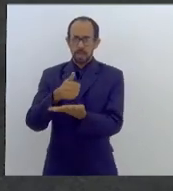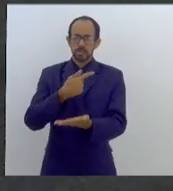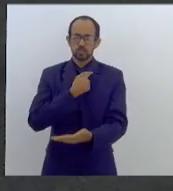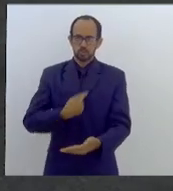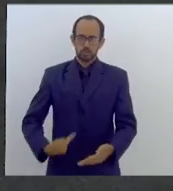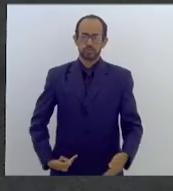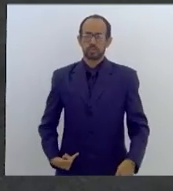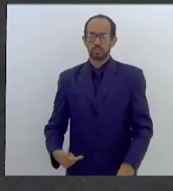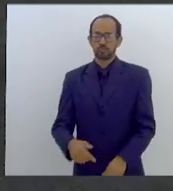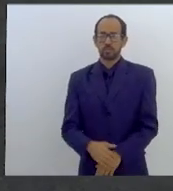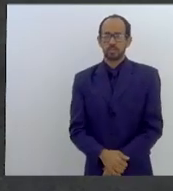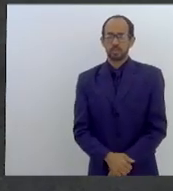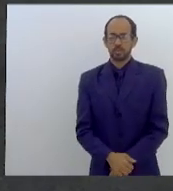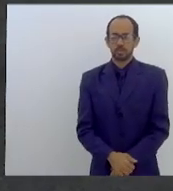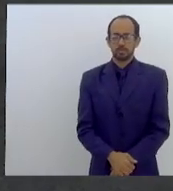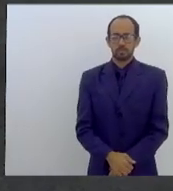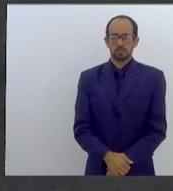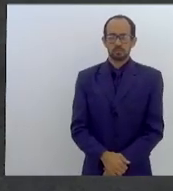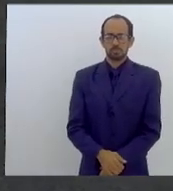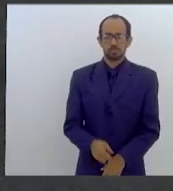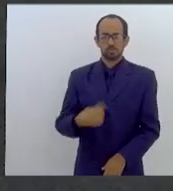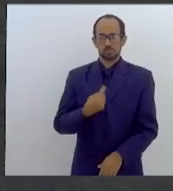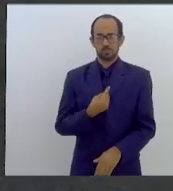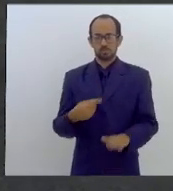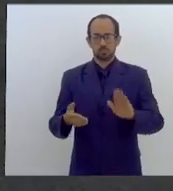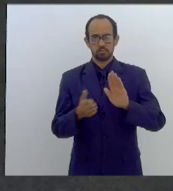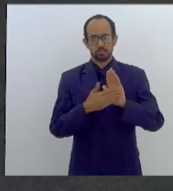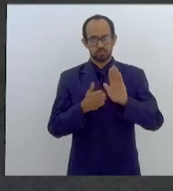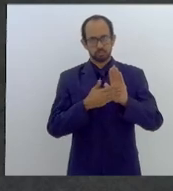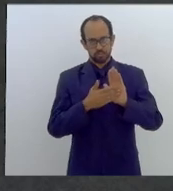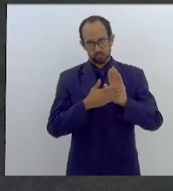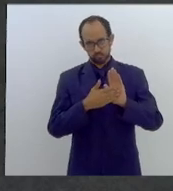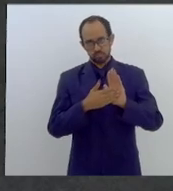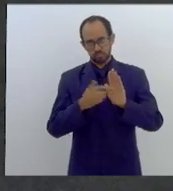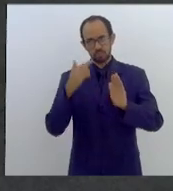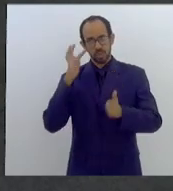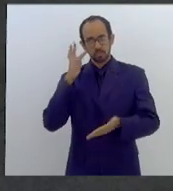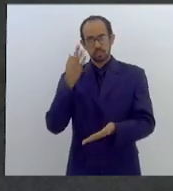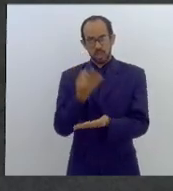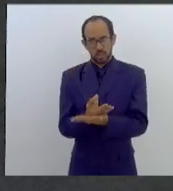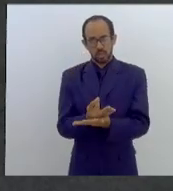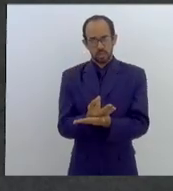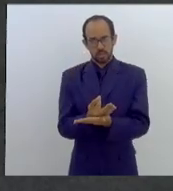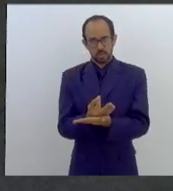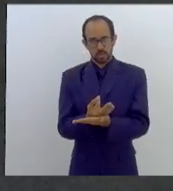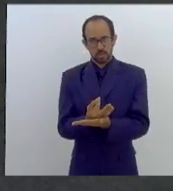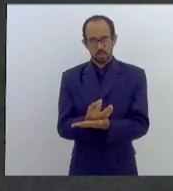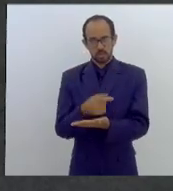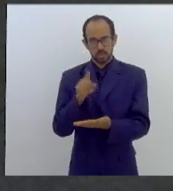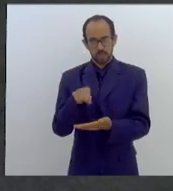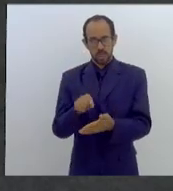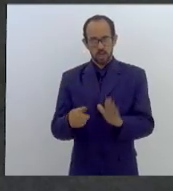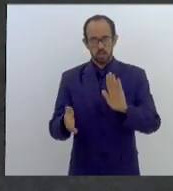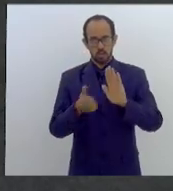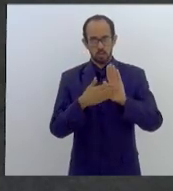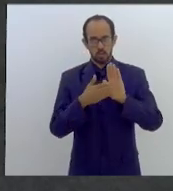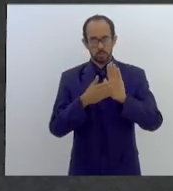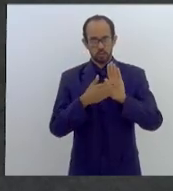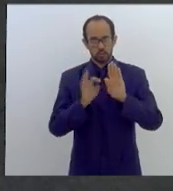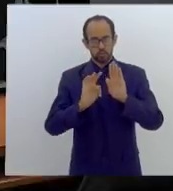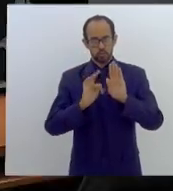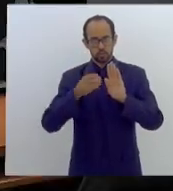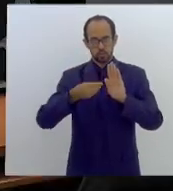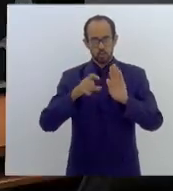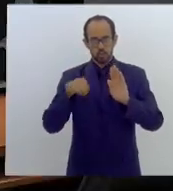governo. E o nosso compromisso, e eu tenho certeza que esse compromisso é um compromisso de todos